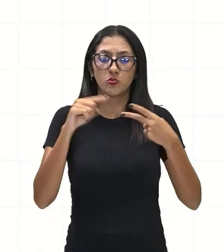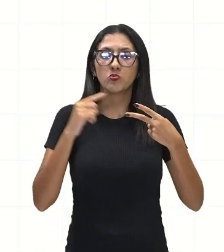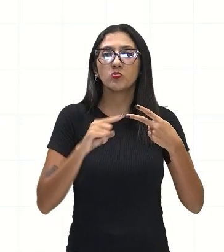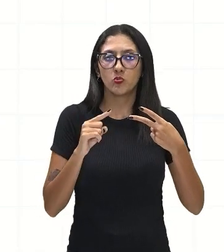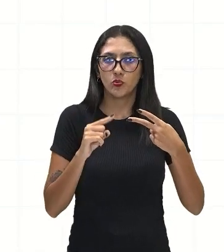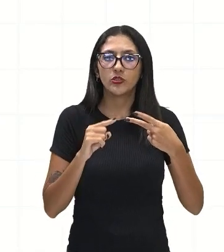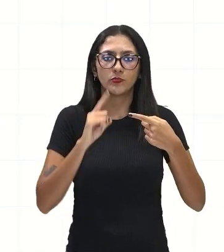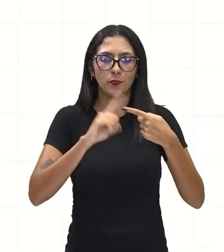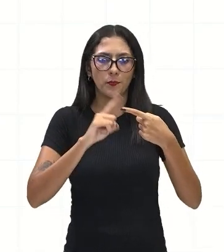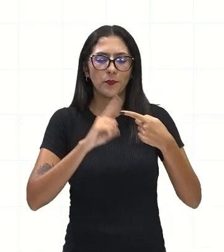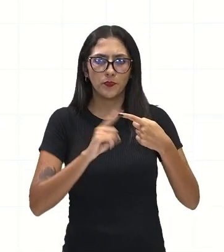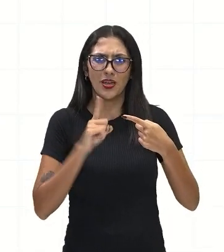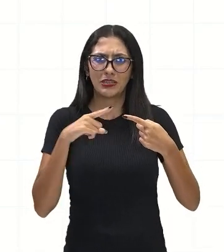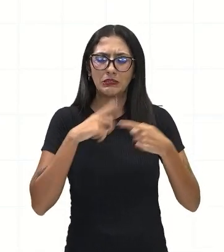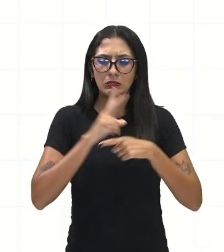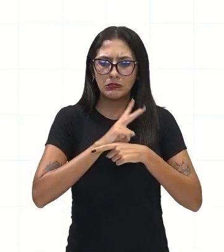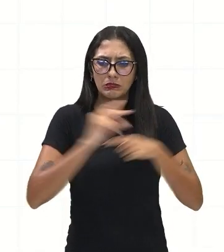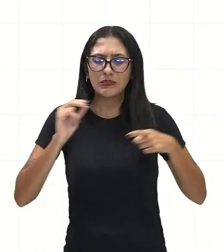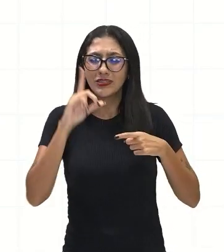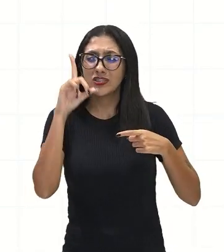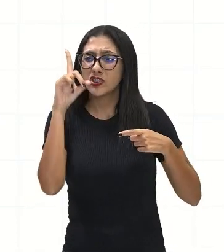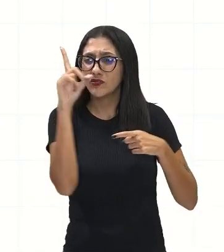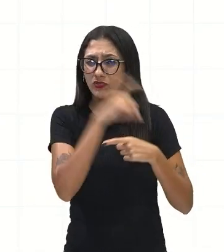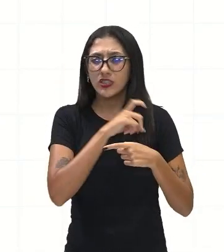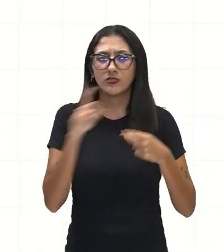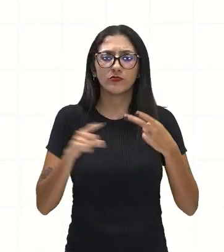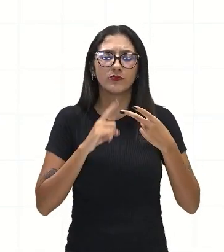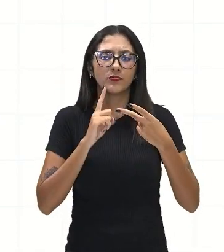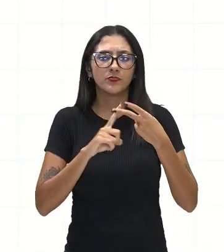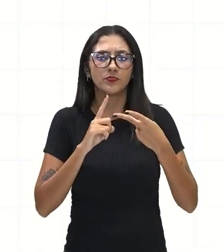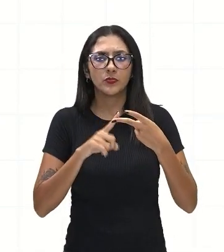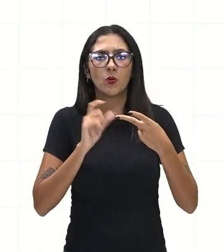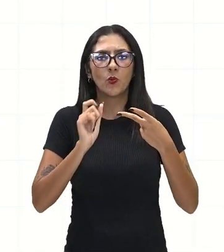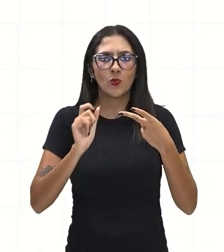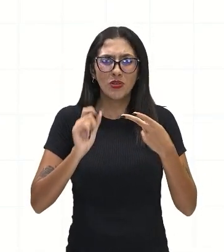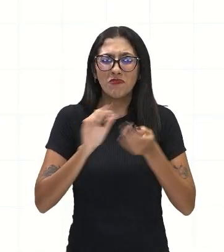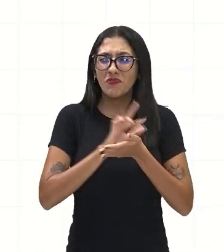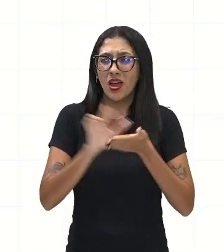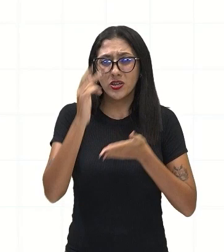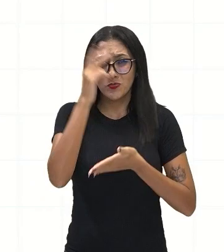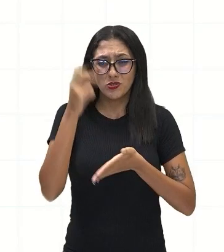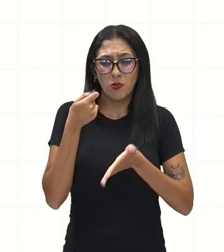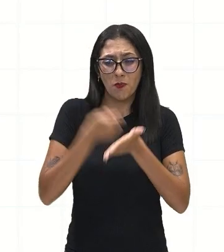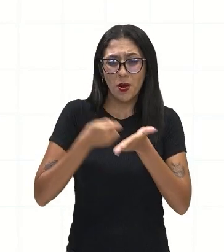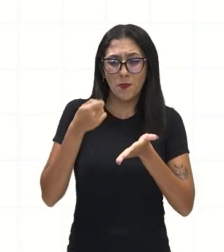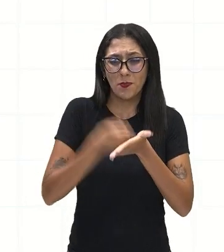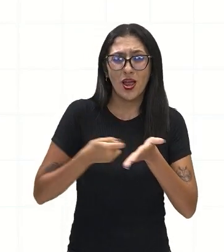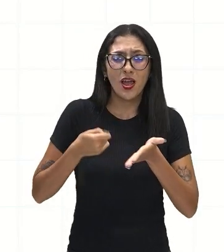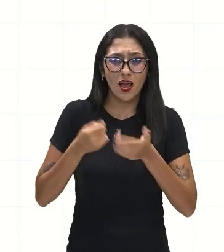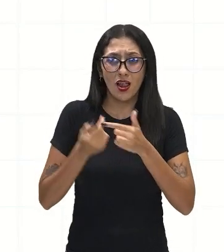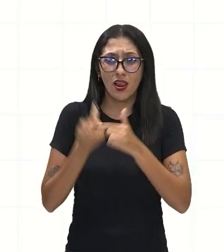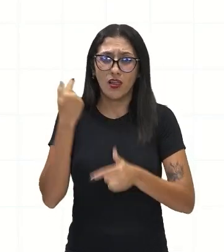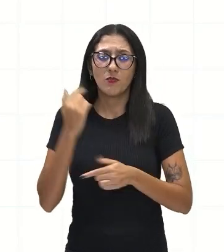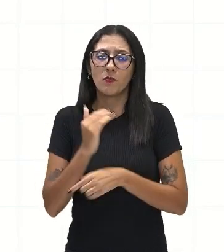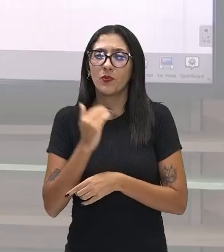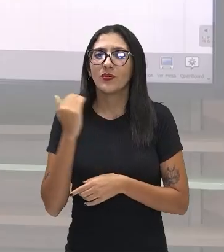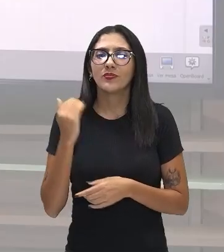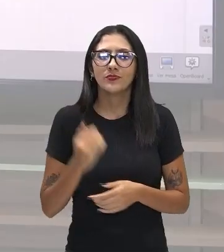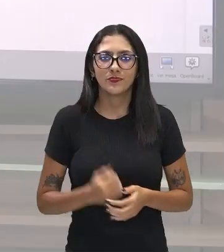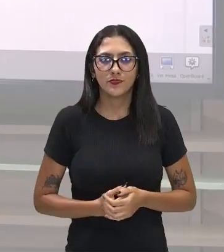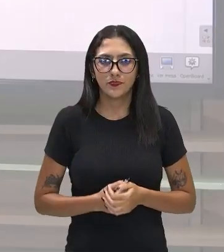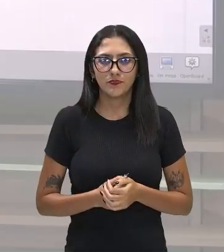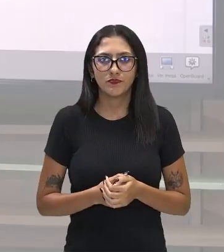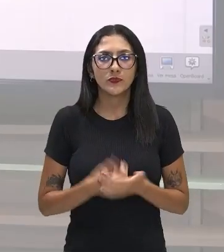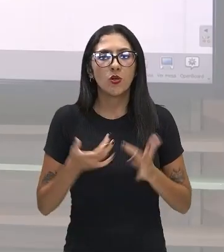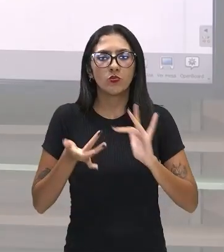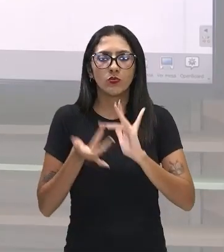dura e uma outra afirmação. Muita gente lutou e morreu. Isso aqui, no contexto